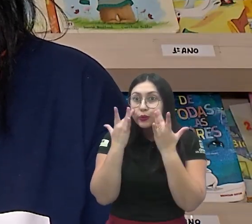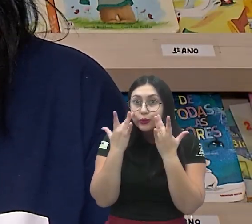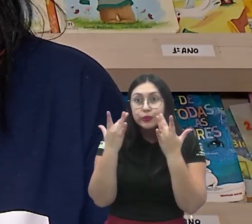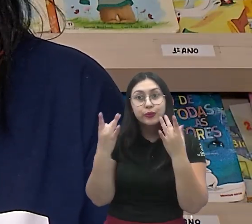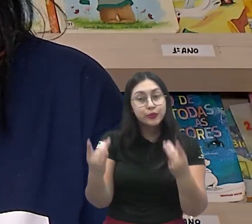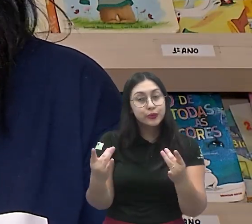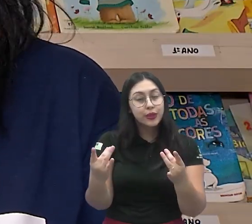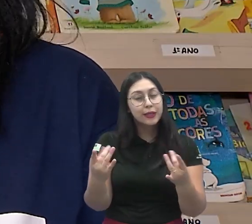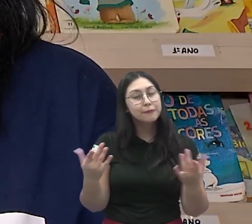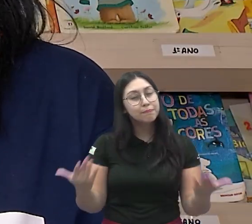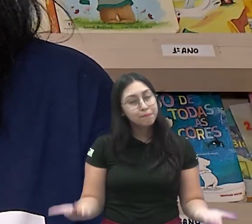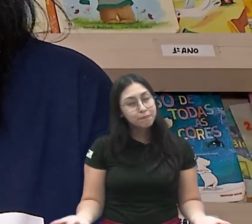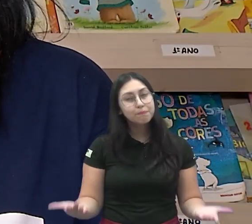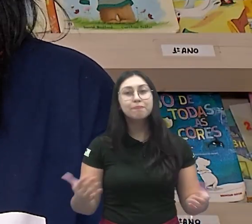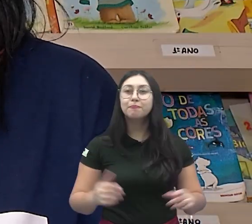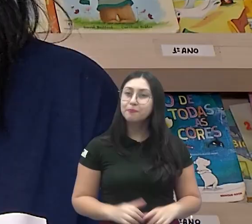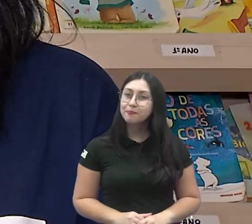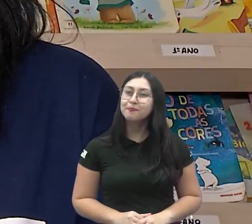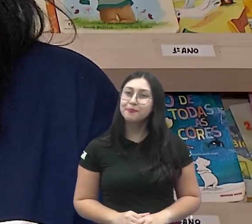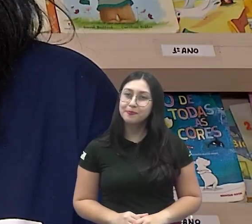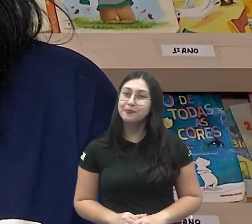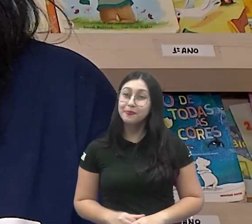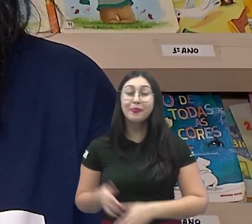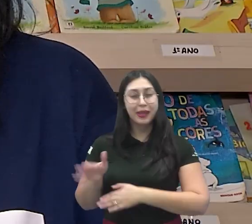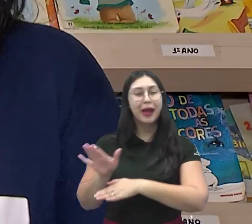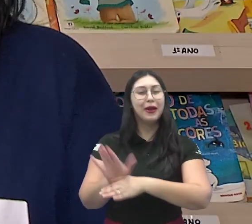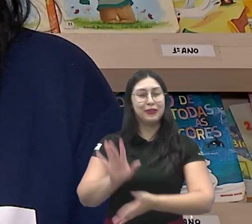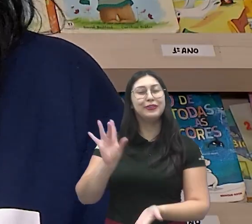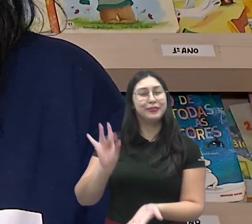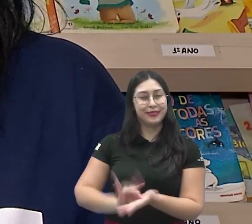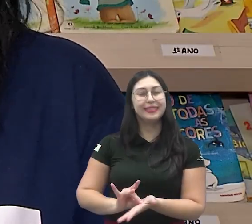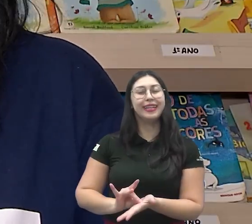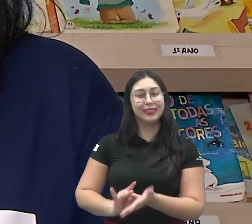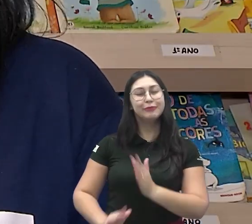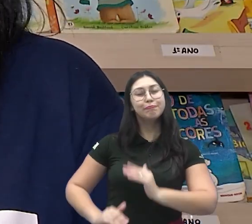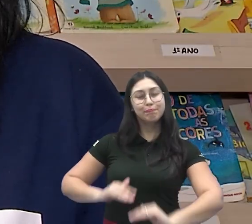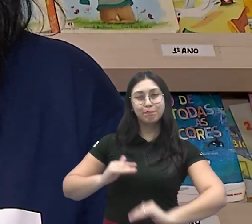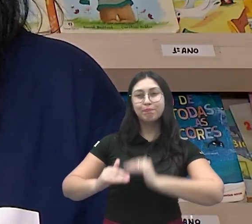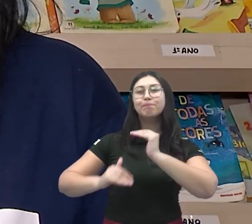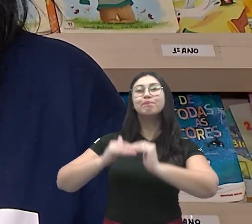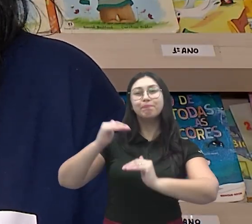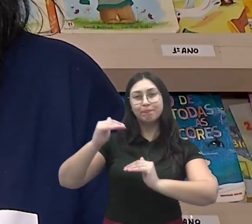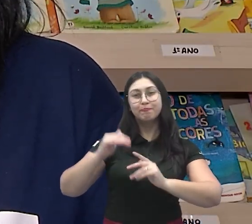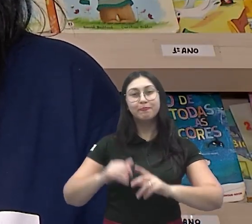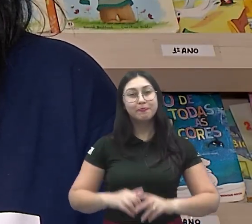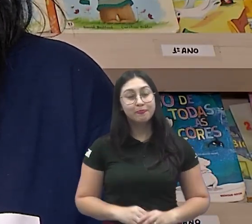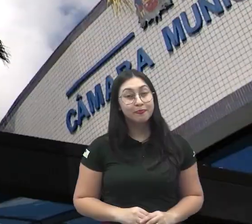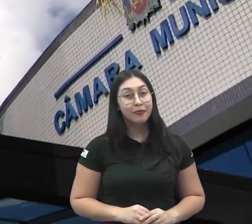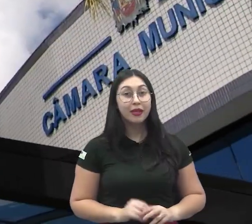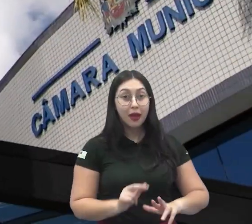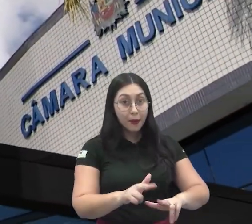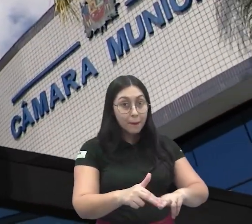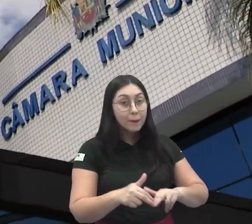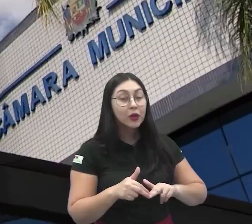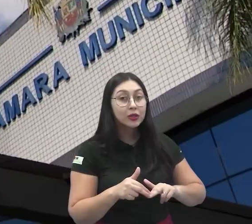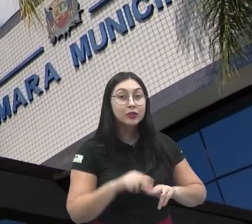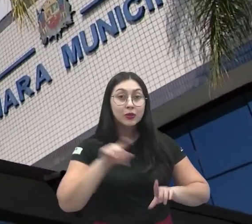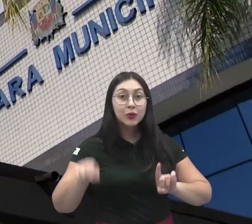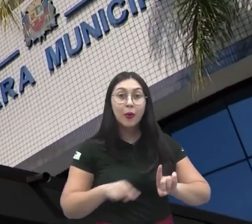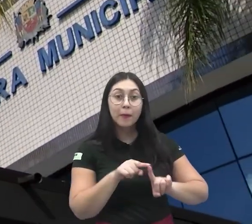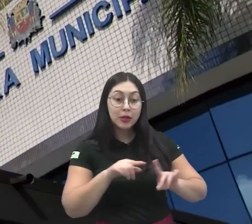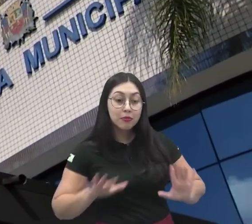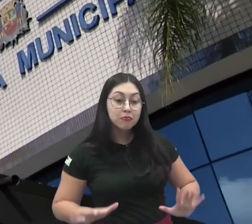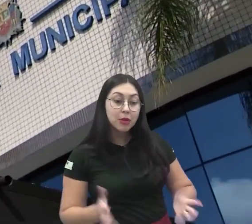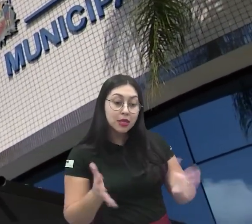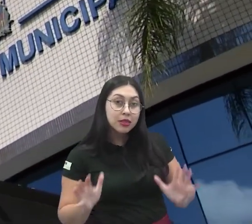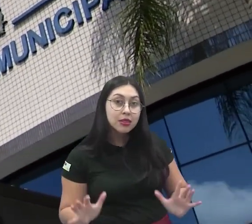da hora do conto. E é isso. Ajuda muito no desenvolvimento deles. E para incentivar ainda